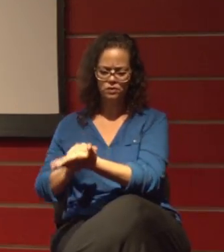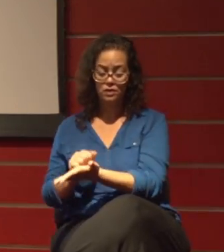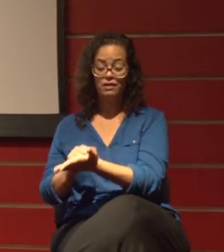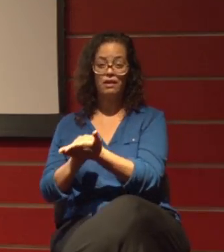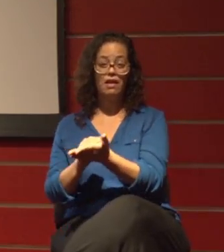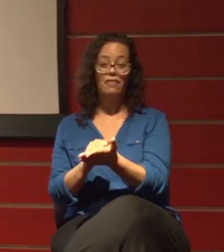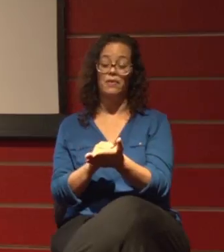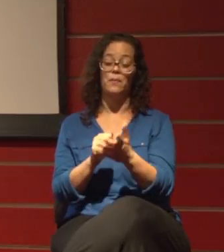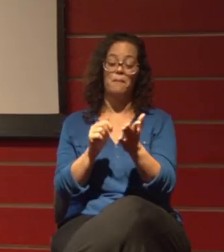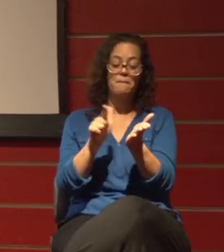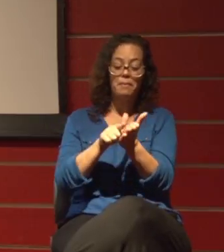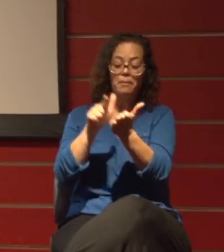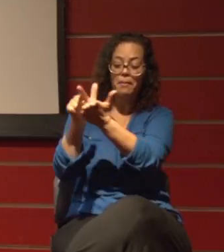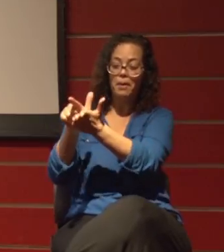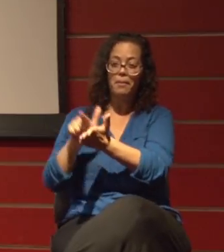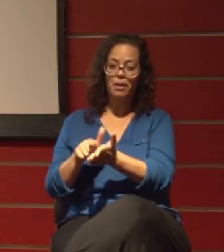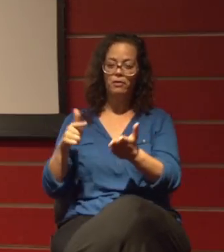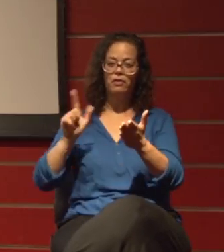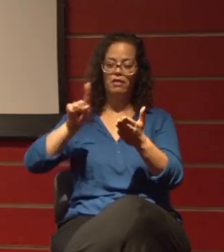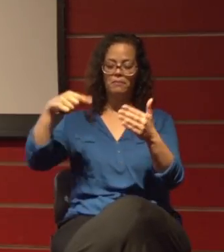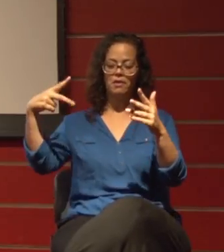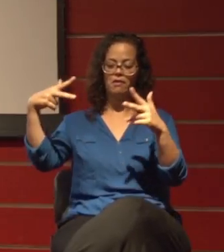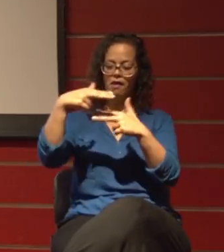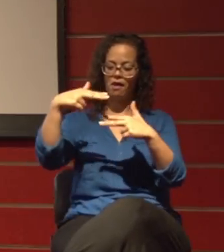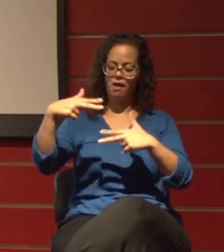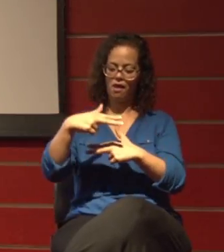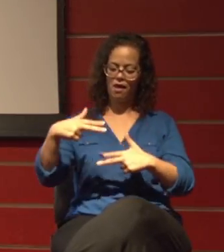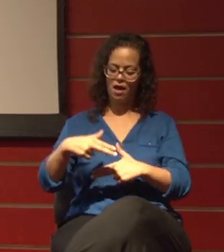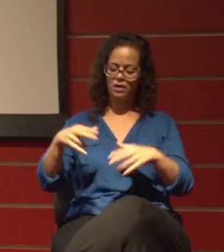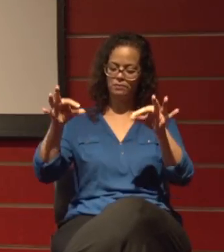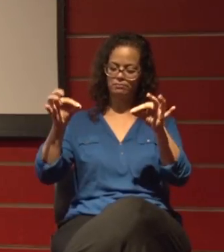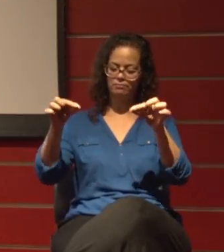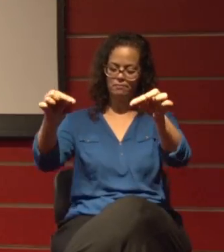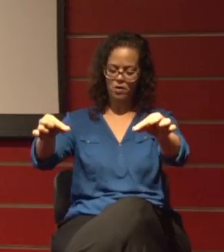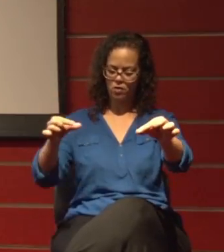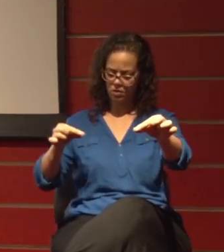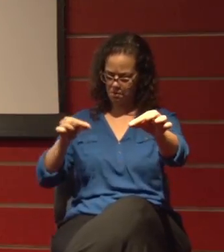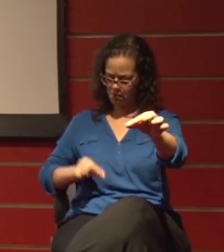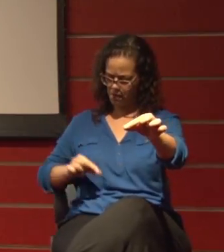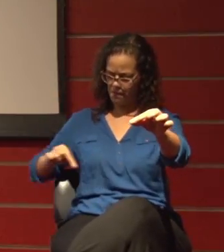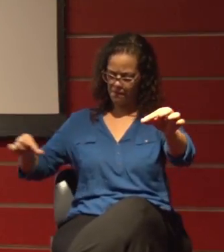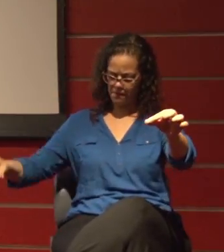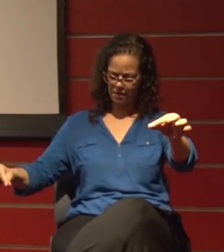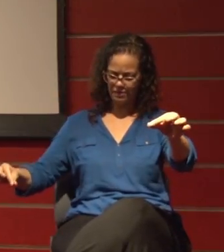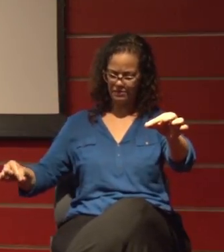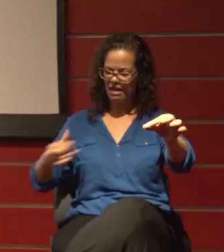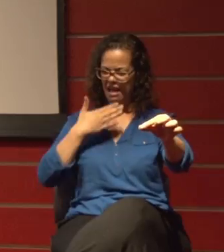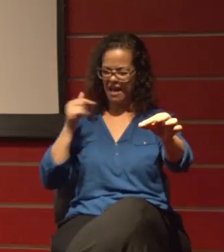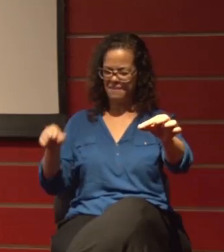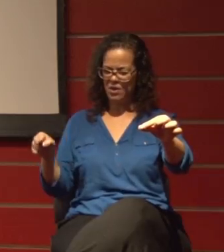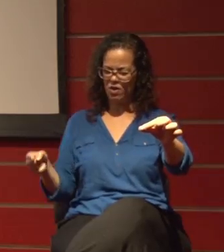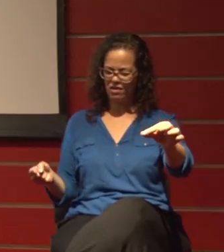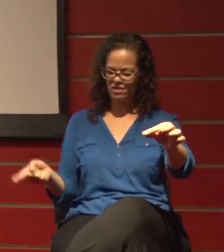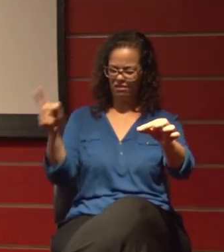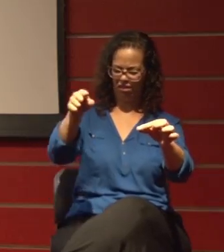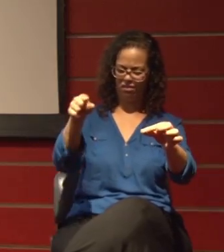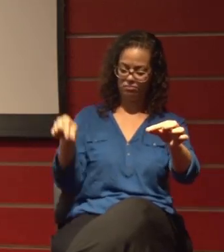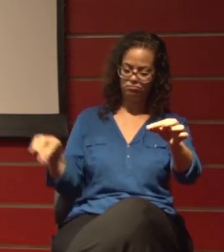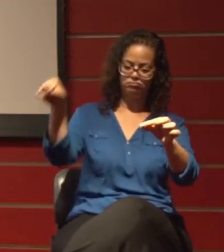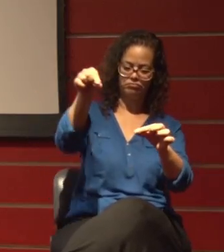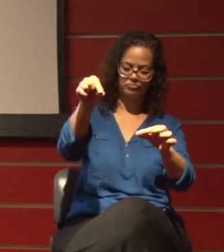papelzinho recorto tirinhas de papel sento no chão e vou mexendo ali